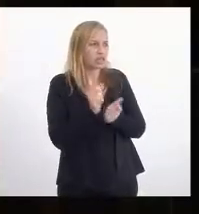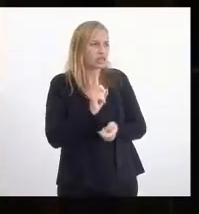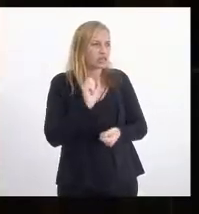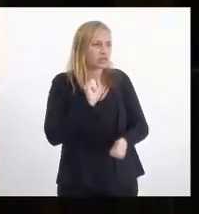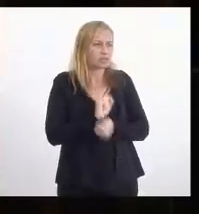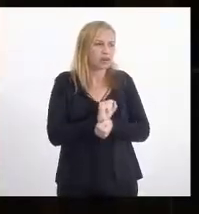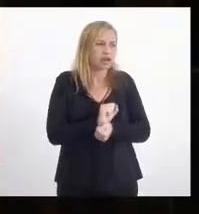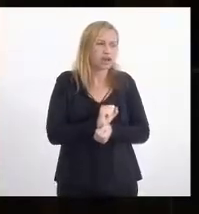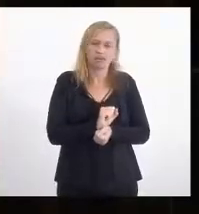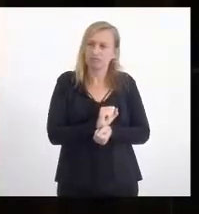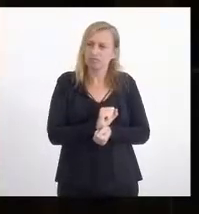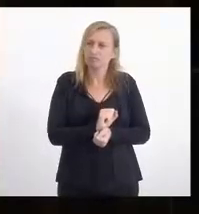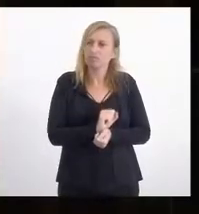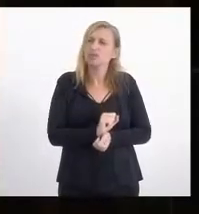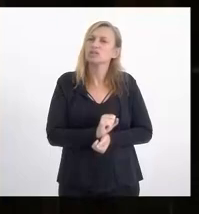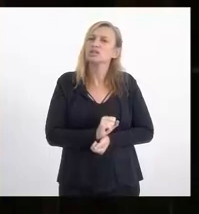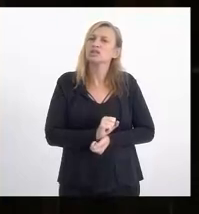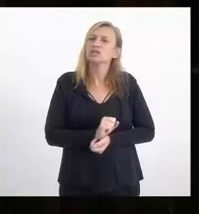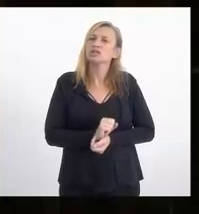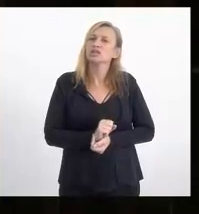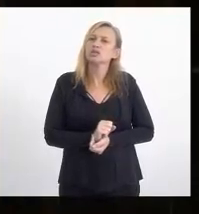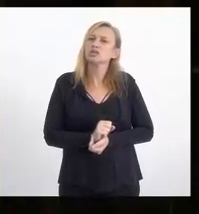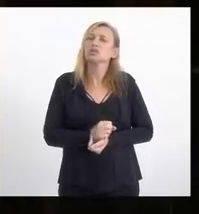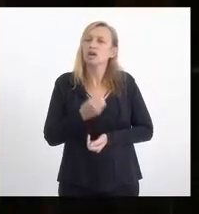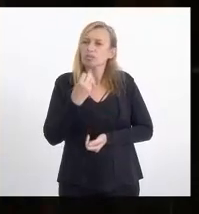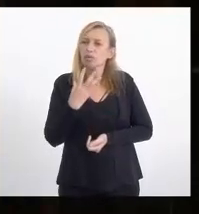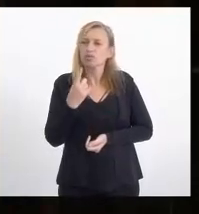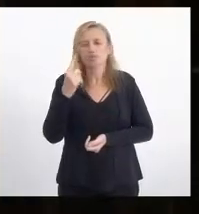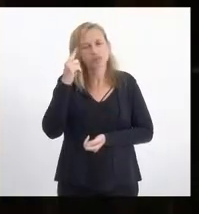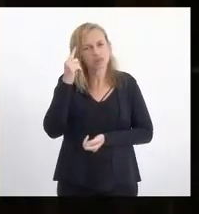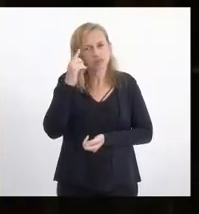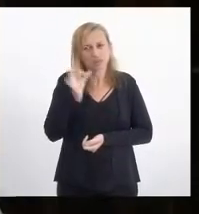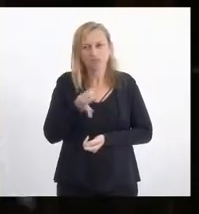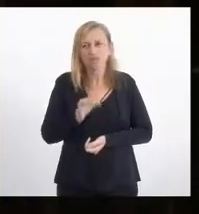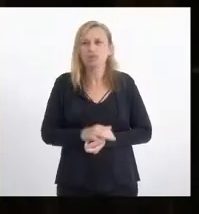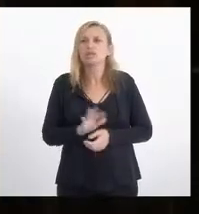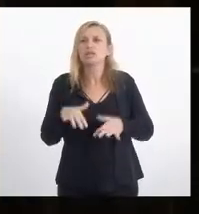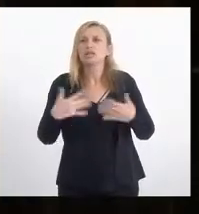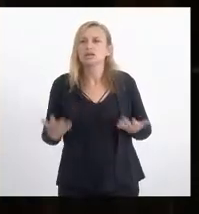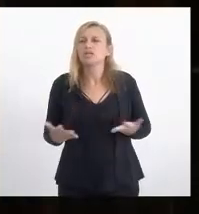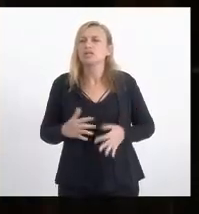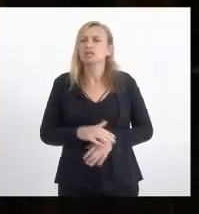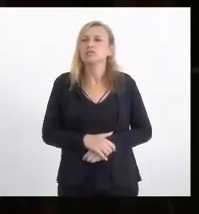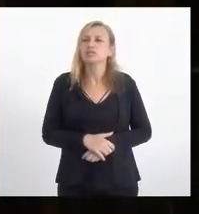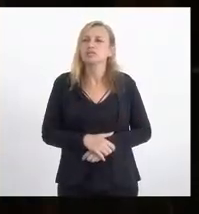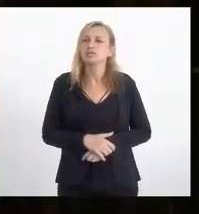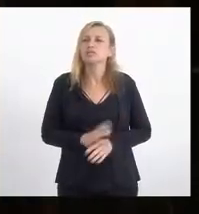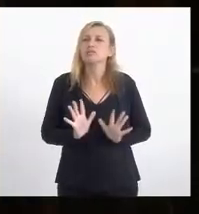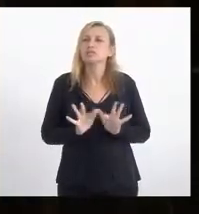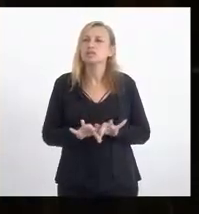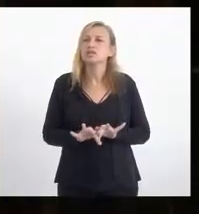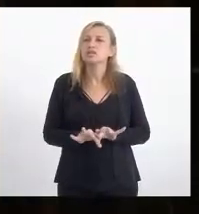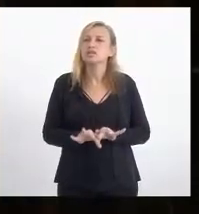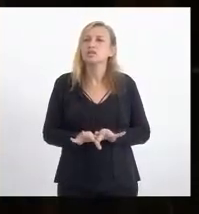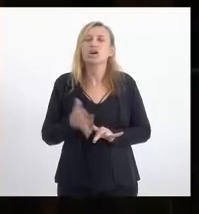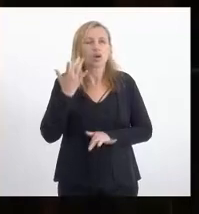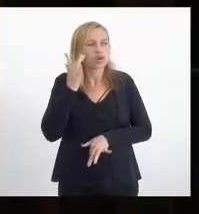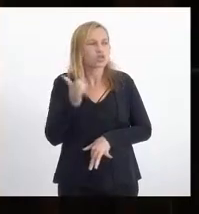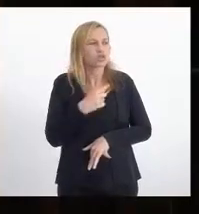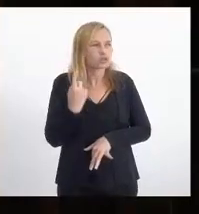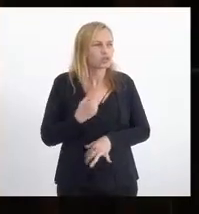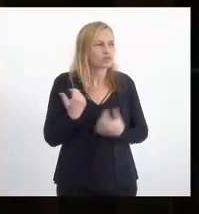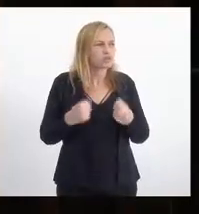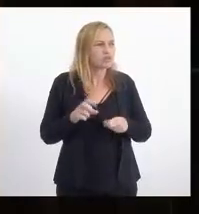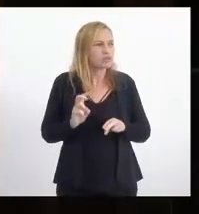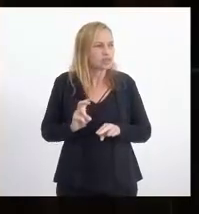tem se omitido Contra isso é bom que fique bem claro então e concluindo eu acho que